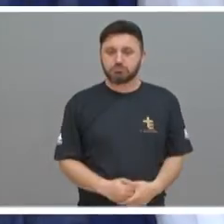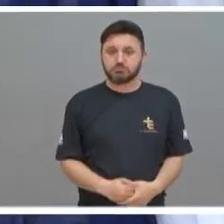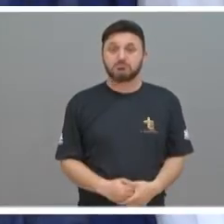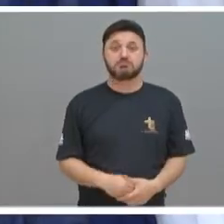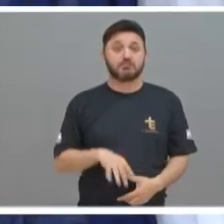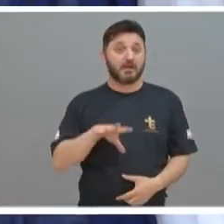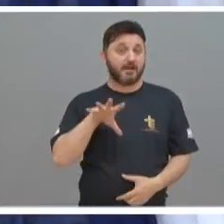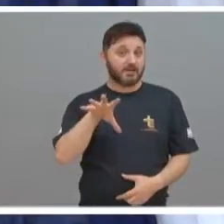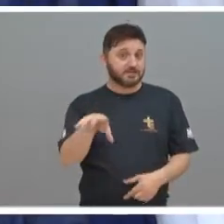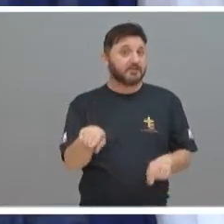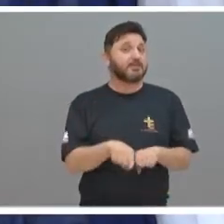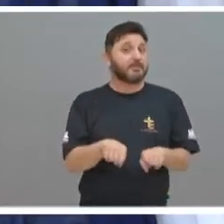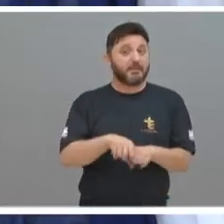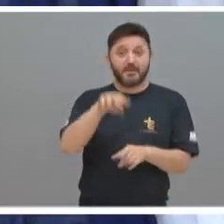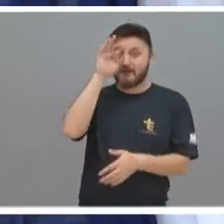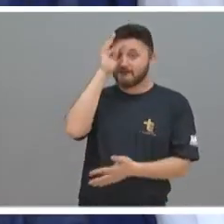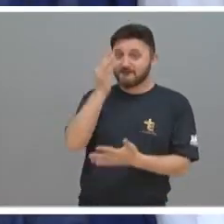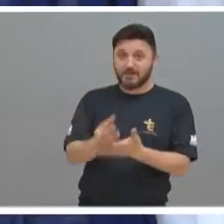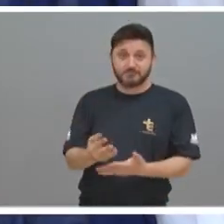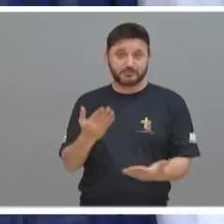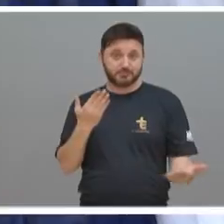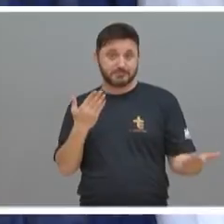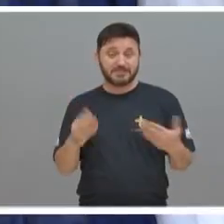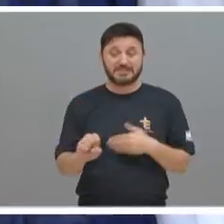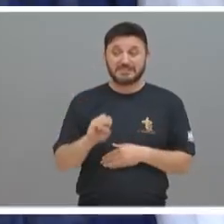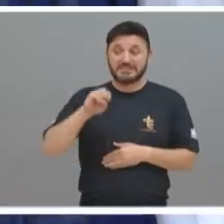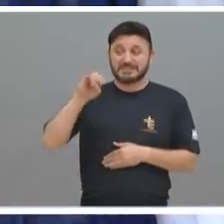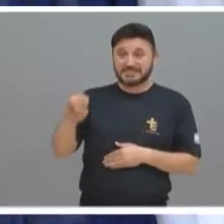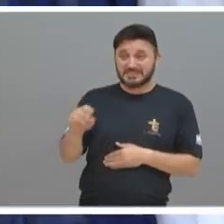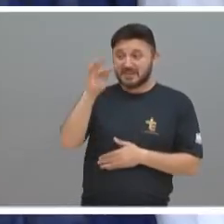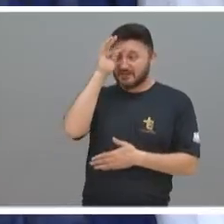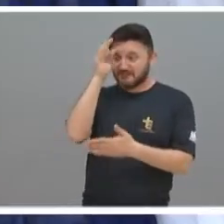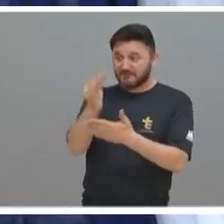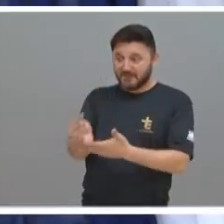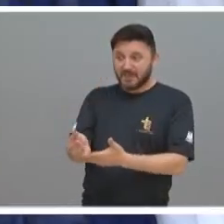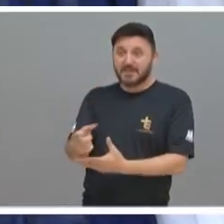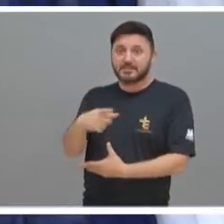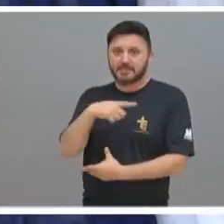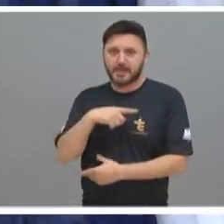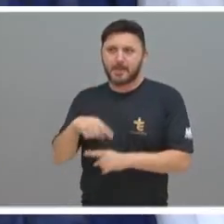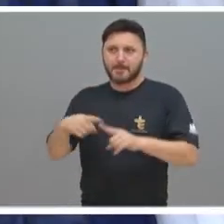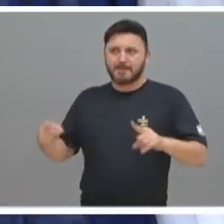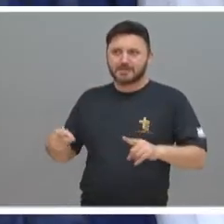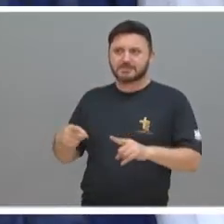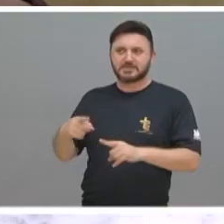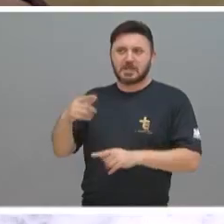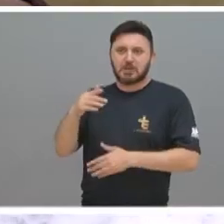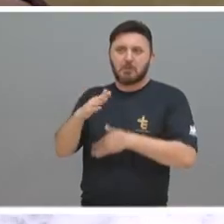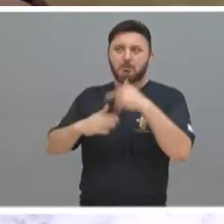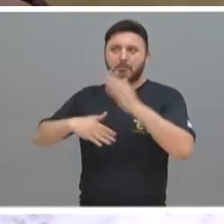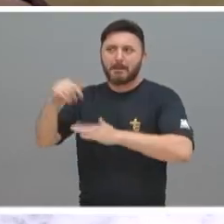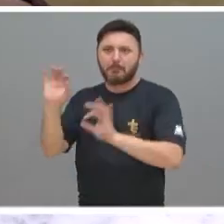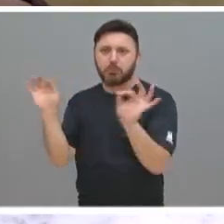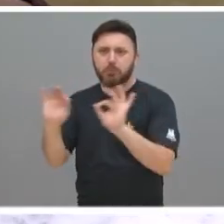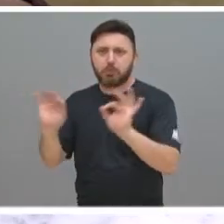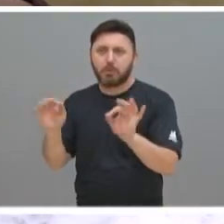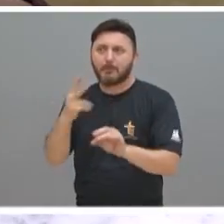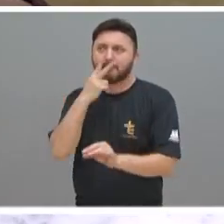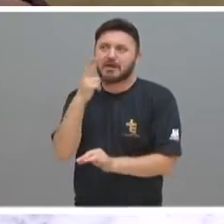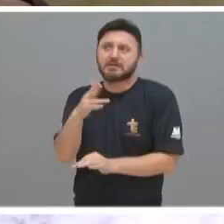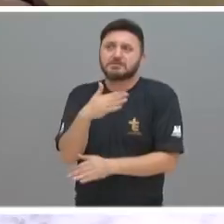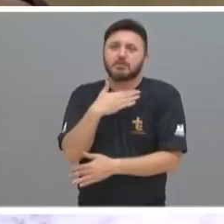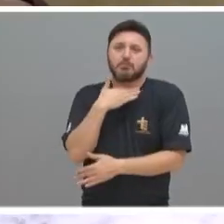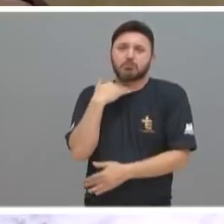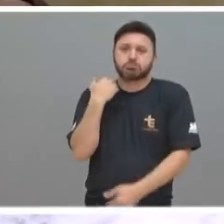Assim também a fé, se não se traduz em obras, por si só está morta. Em